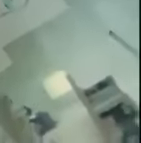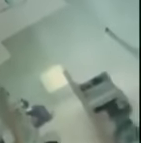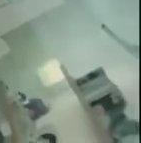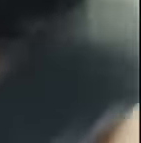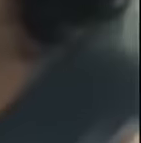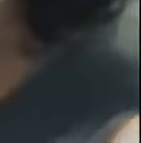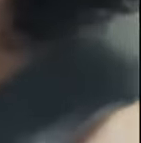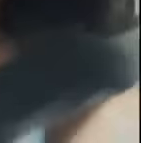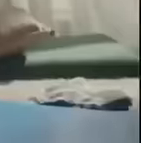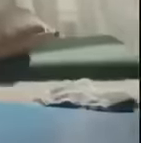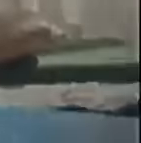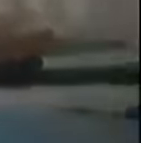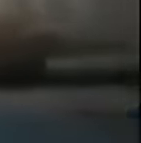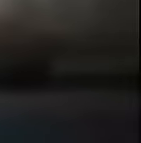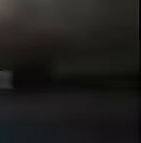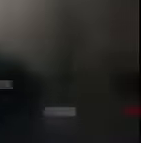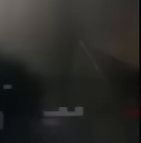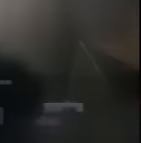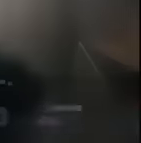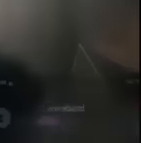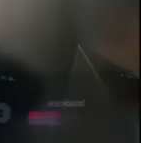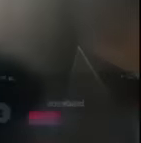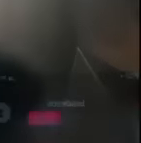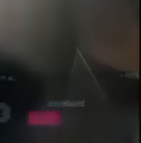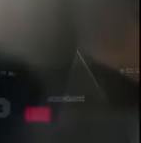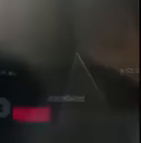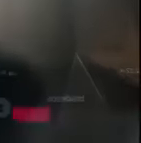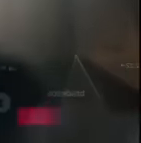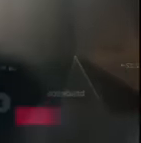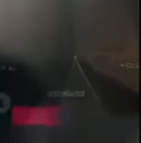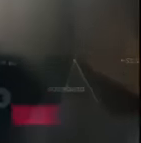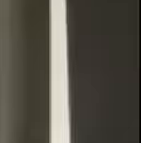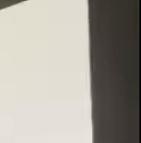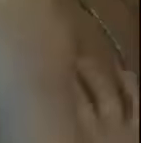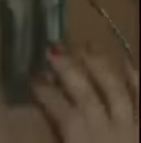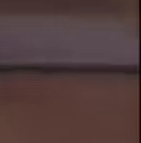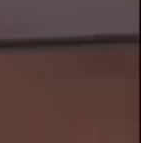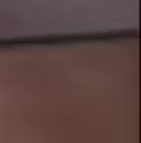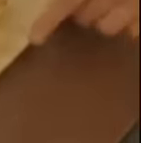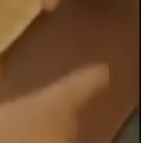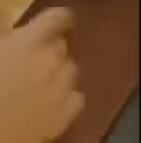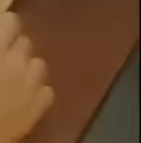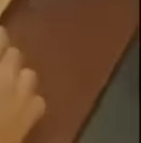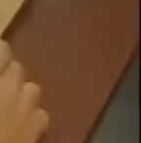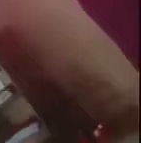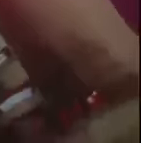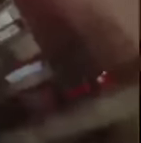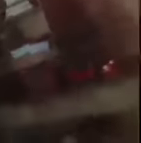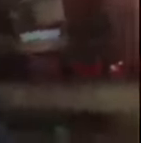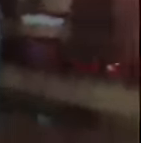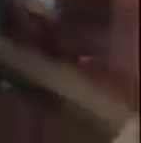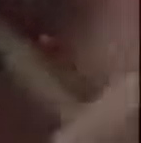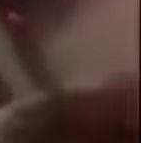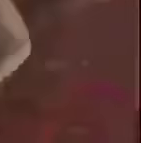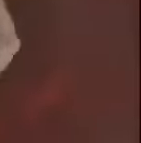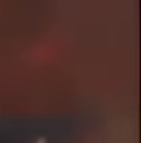empresa. E você segue em frente, em busca de algo que você imaginou. Você faz do seu jeito.